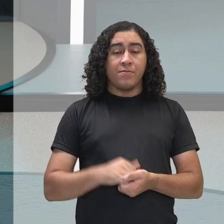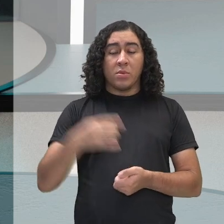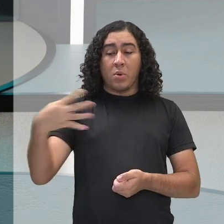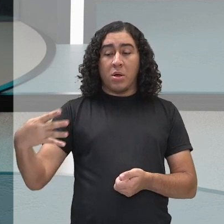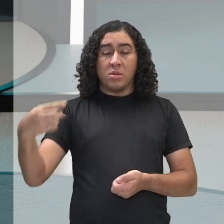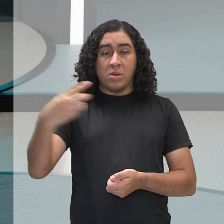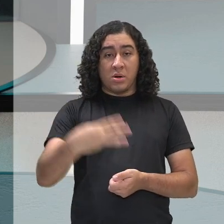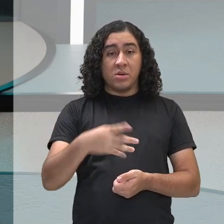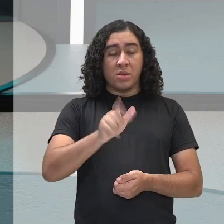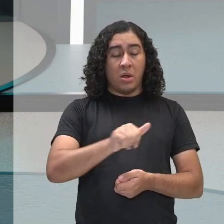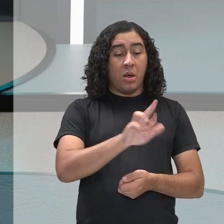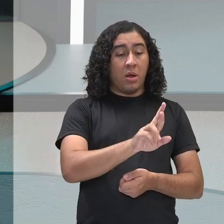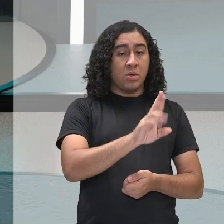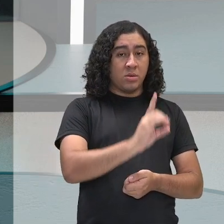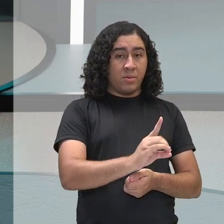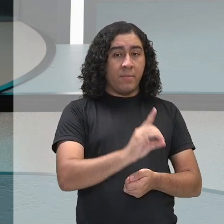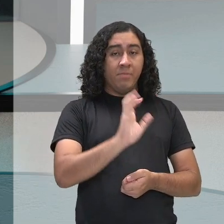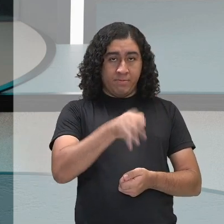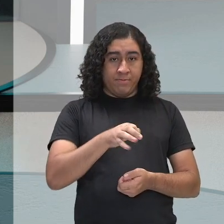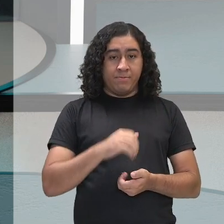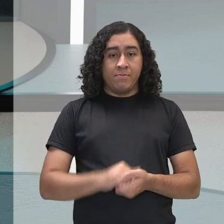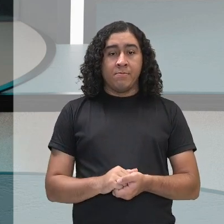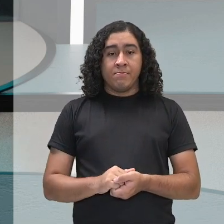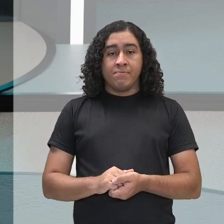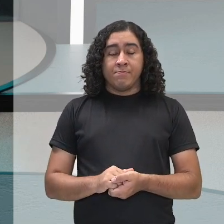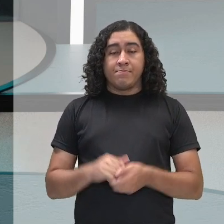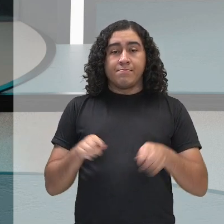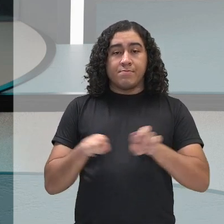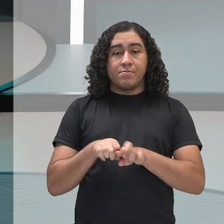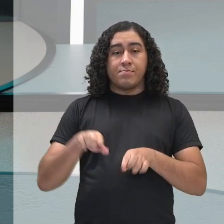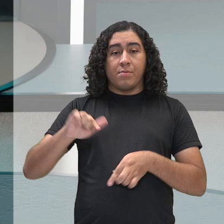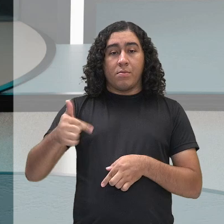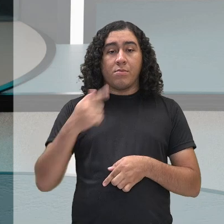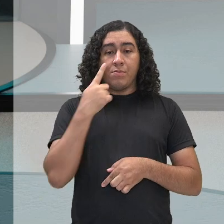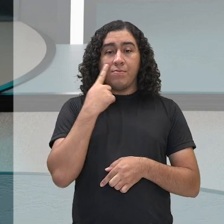43º, 43rd. E aqui,